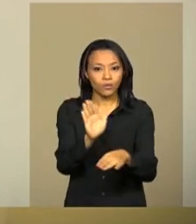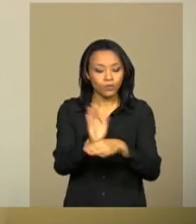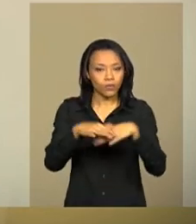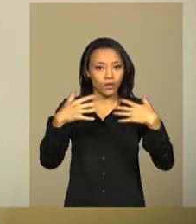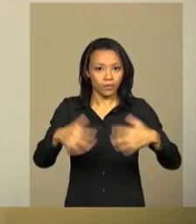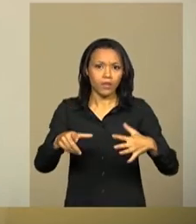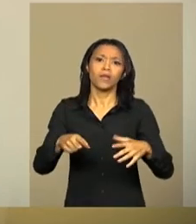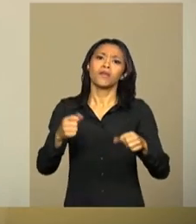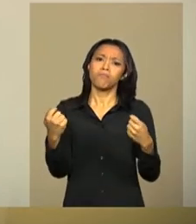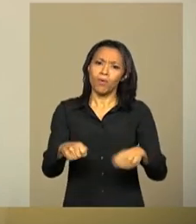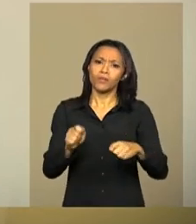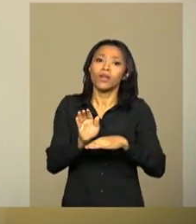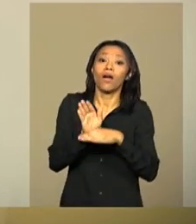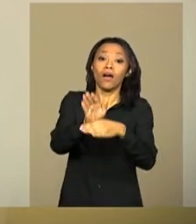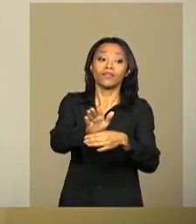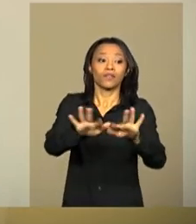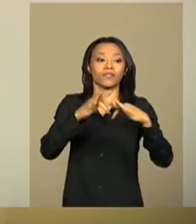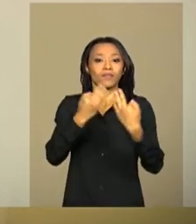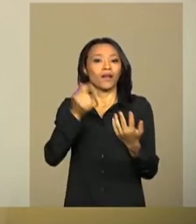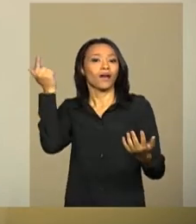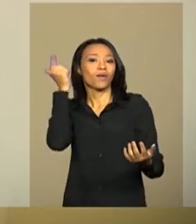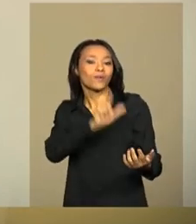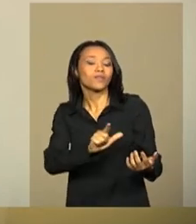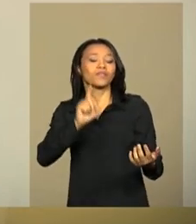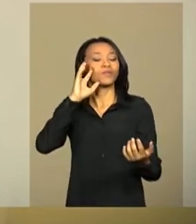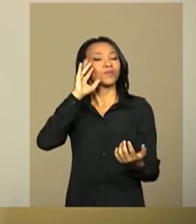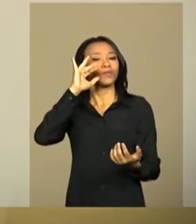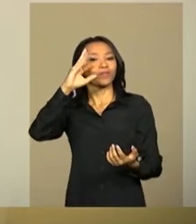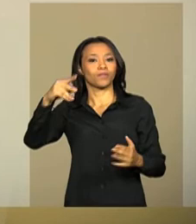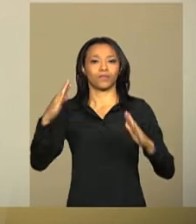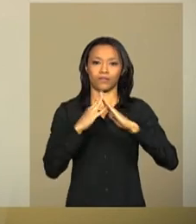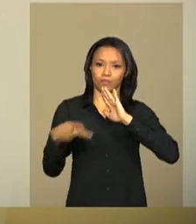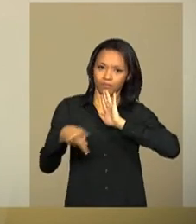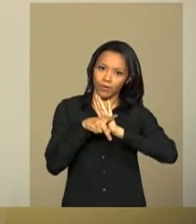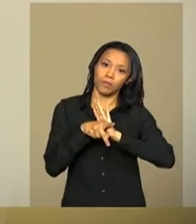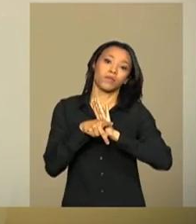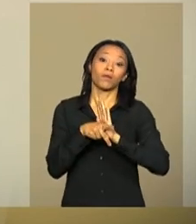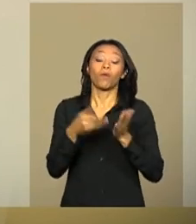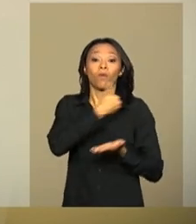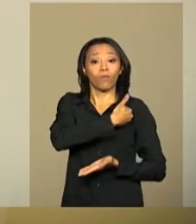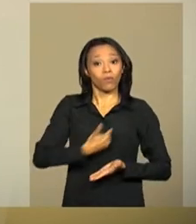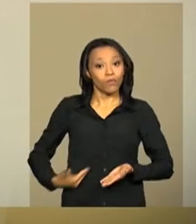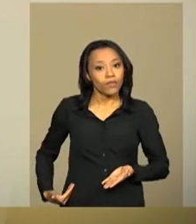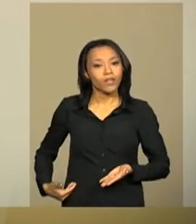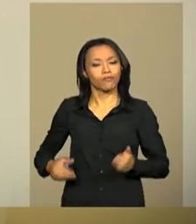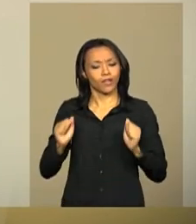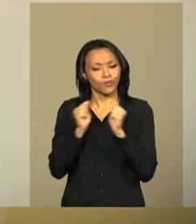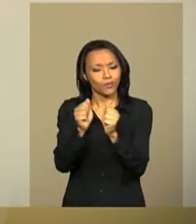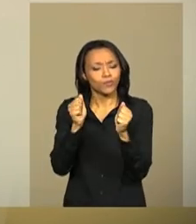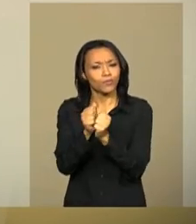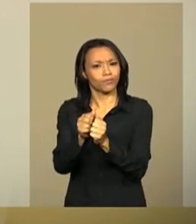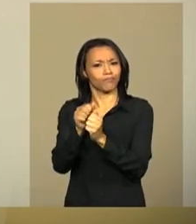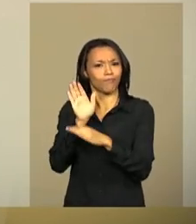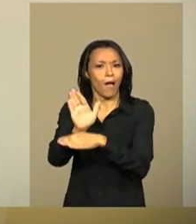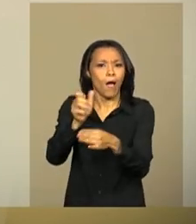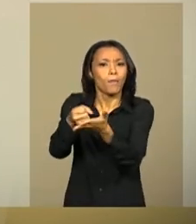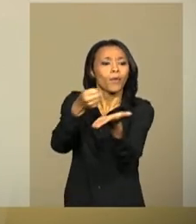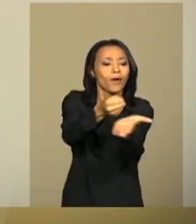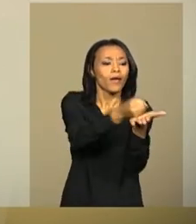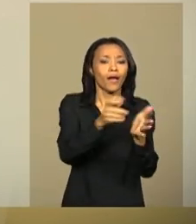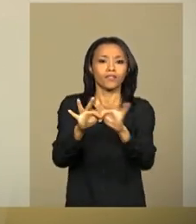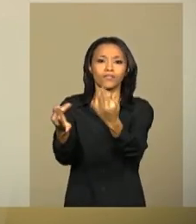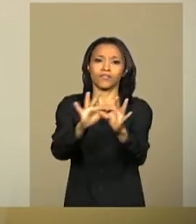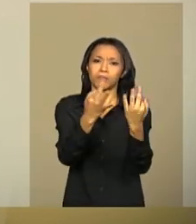pode ser decisivo para uma família realizar seu sonho da casa própria o Governo está junto das famílias para apoiá-las